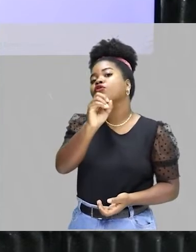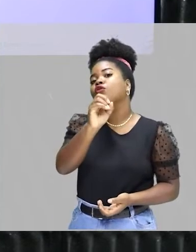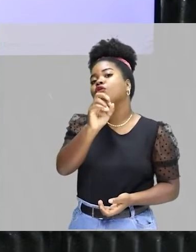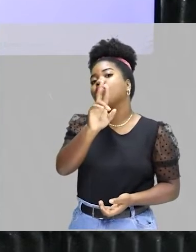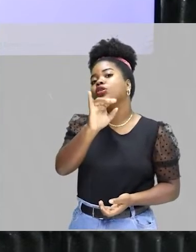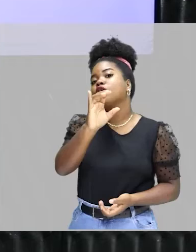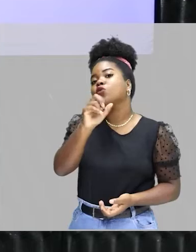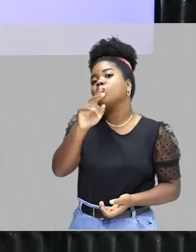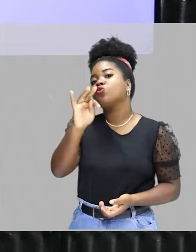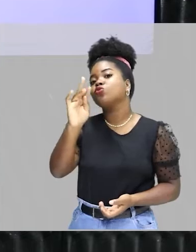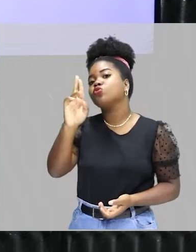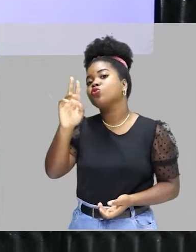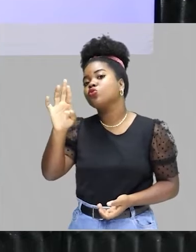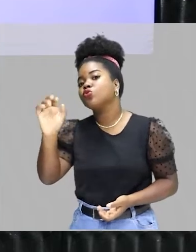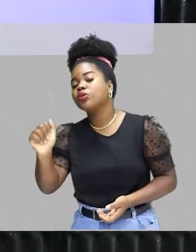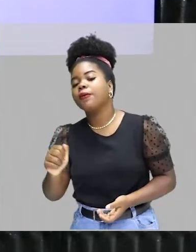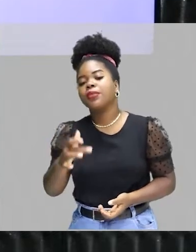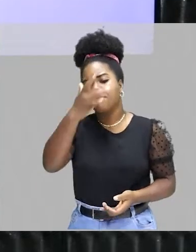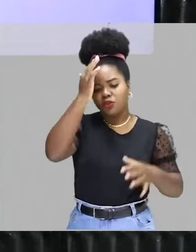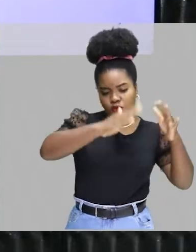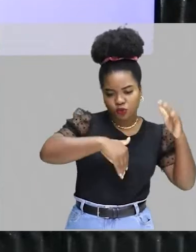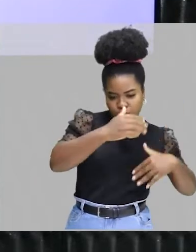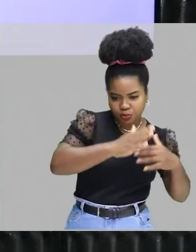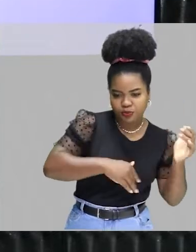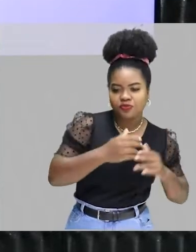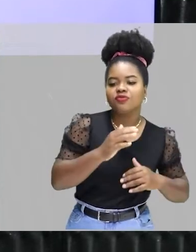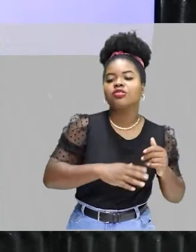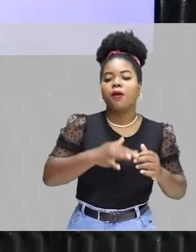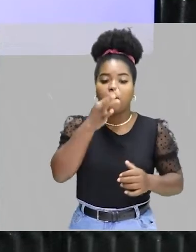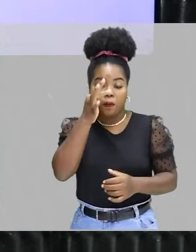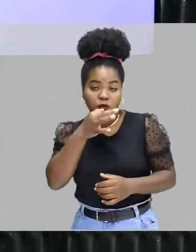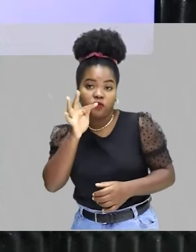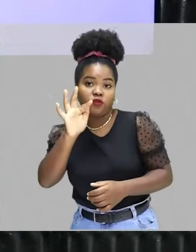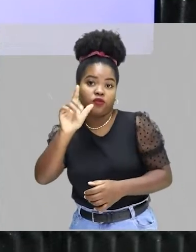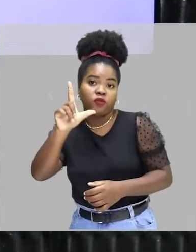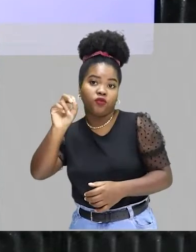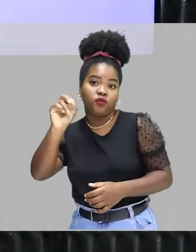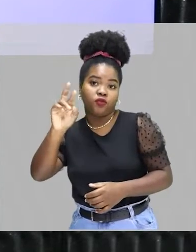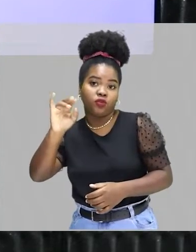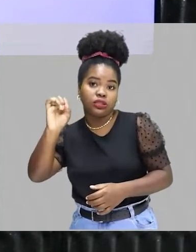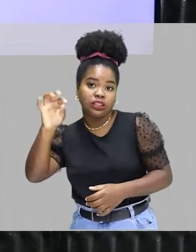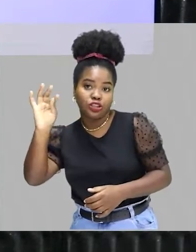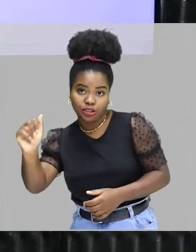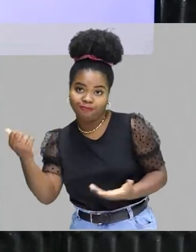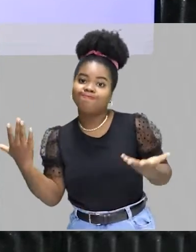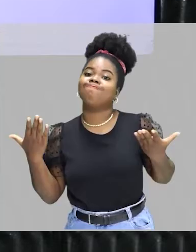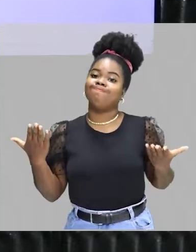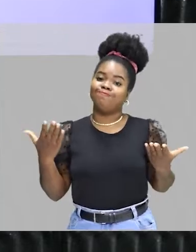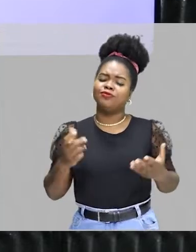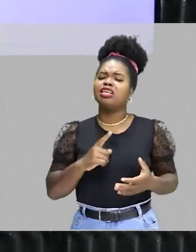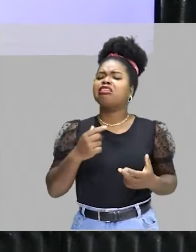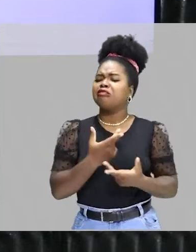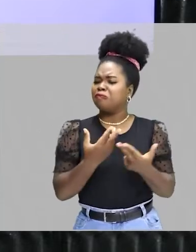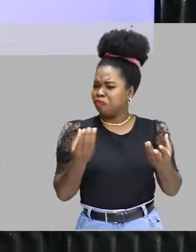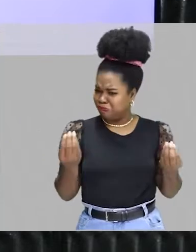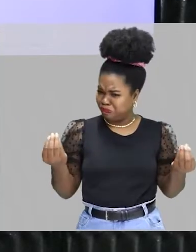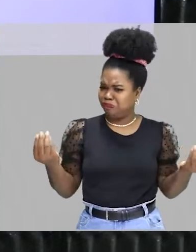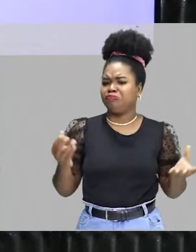floricultura, florista. O que mais, Cacau? Tem muitas, né? Eu posso dizer